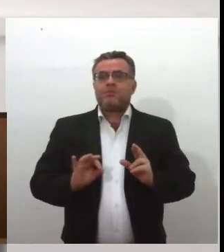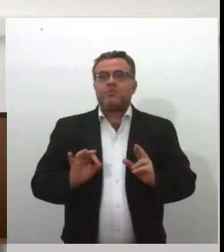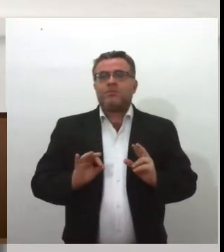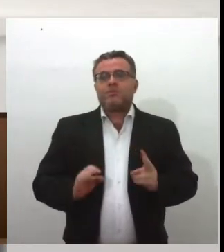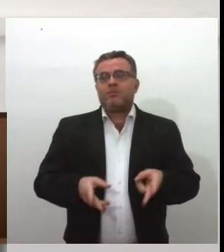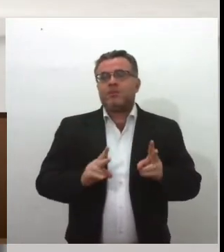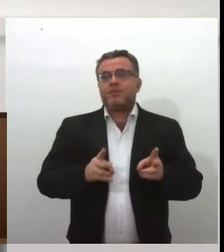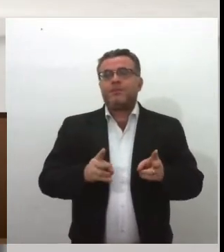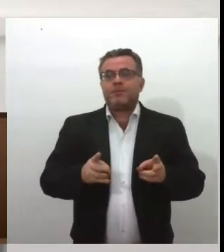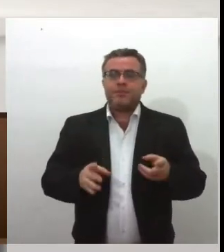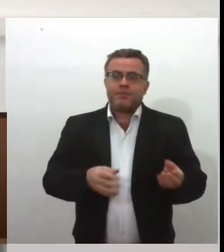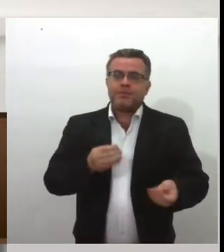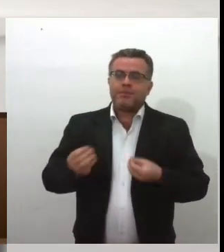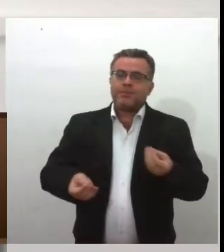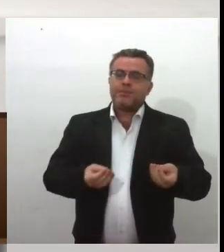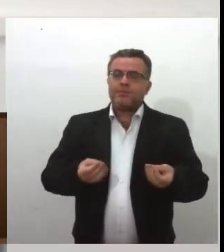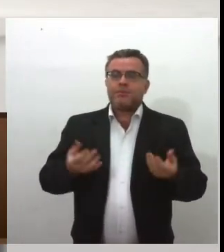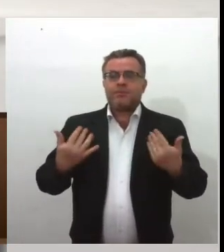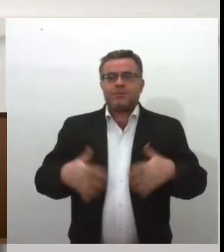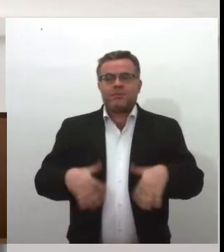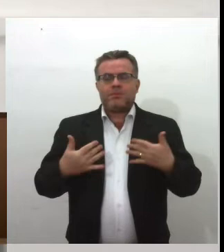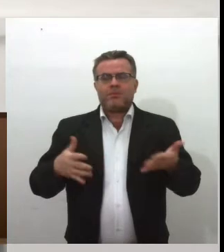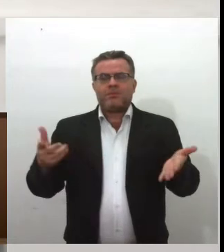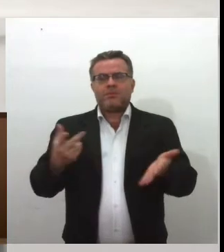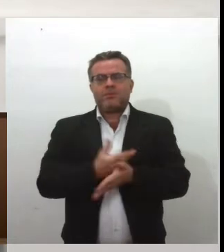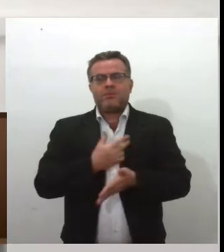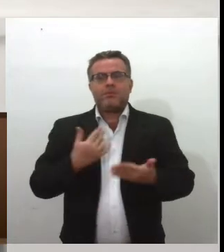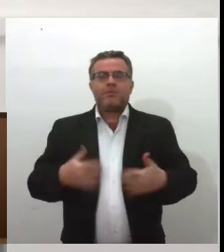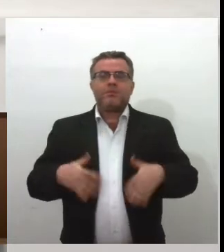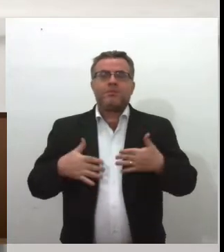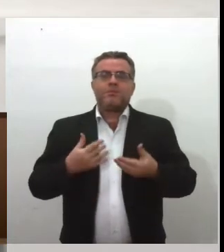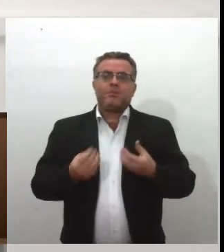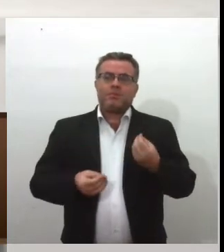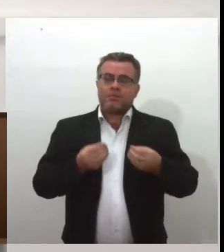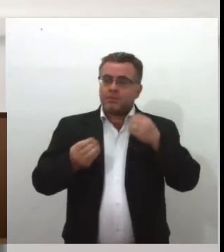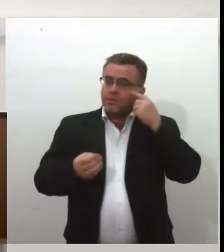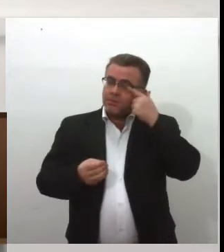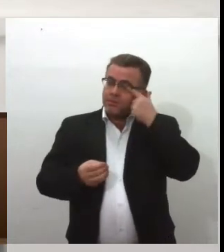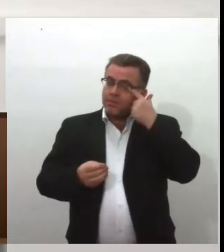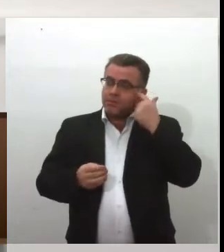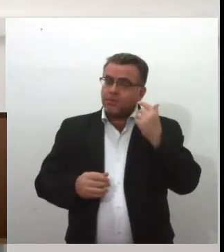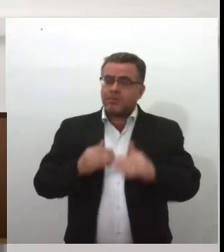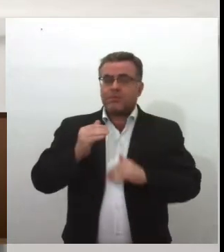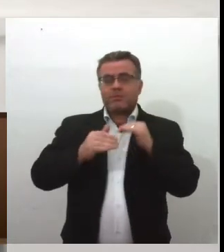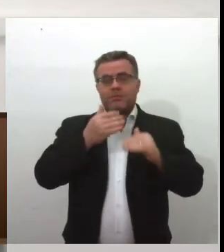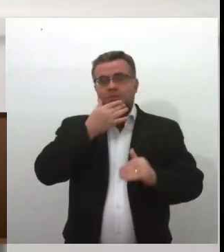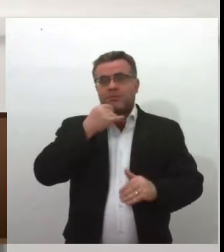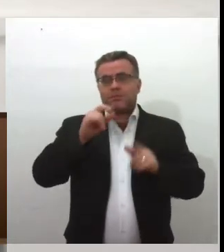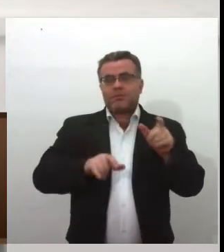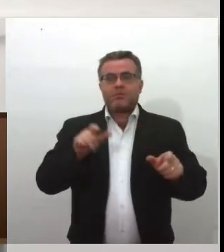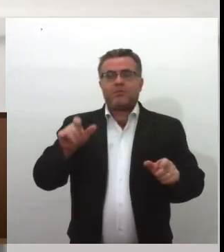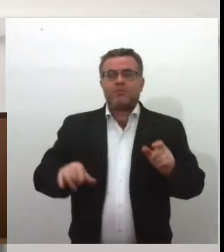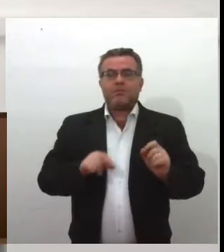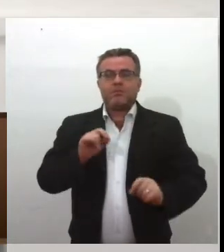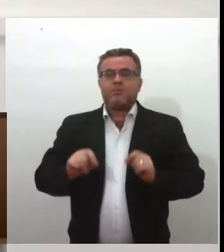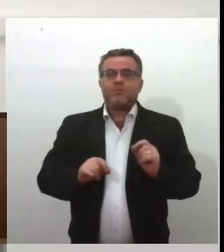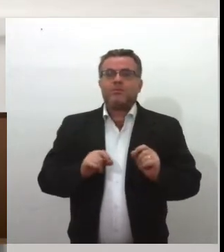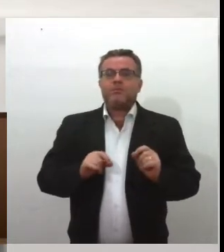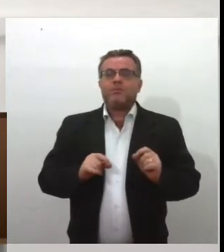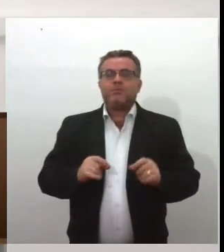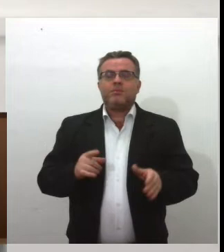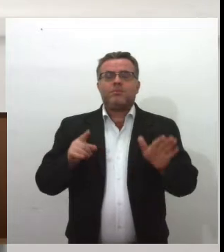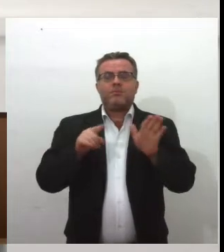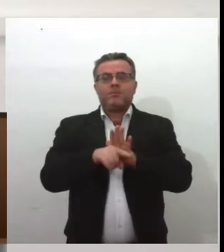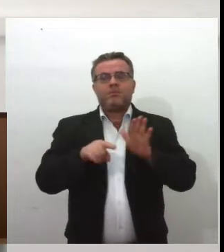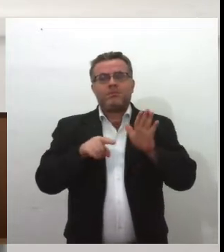né? E essas questões vão influenciar nesse desenvolvimento dessa masculinidade. Teve outra pergunta que você fez que